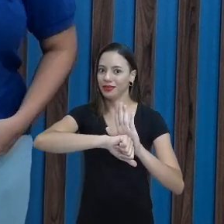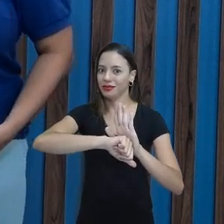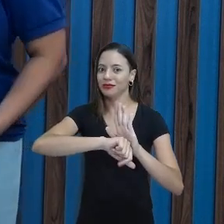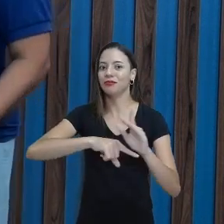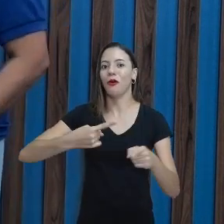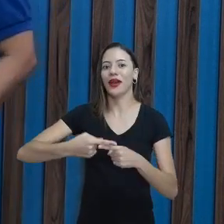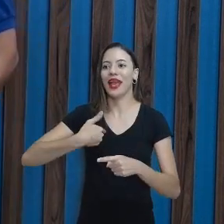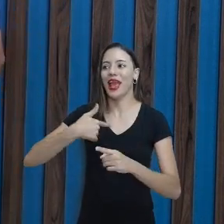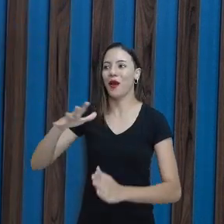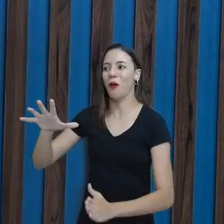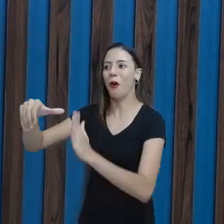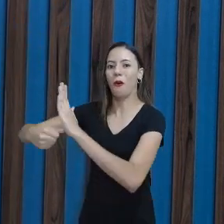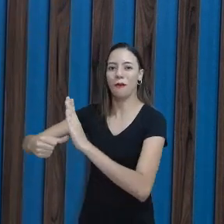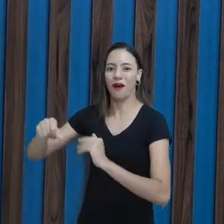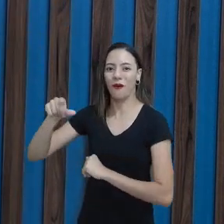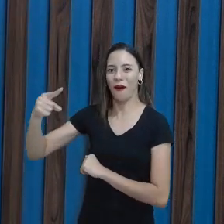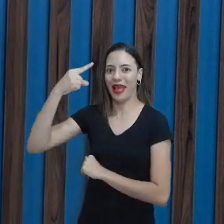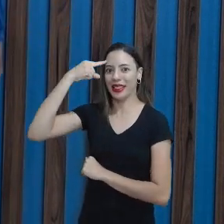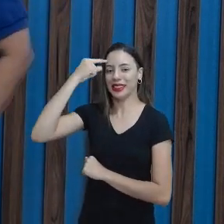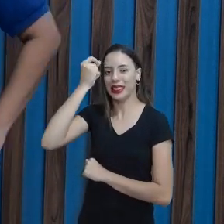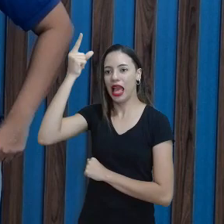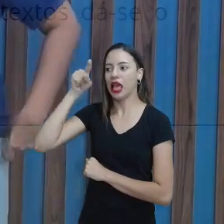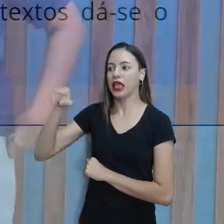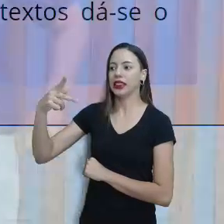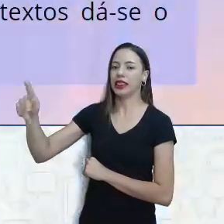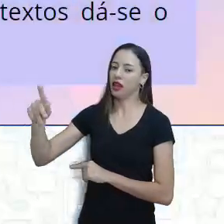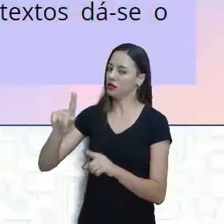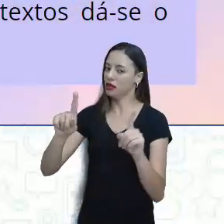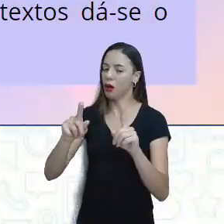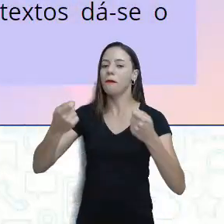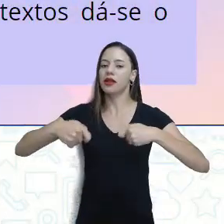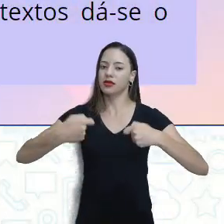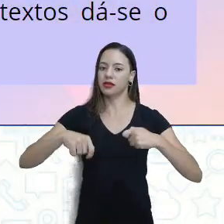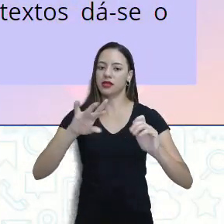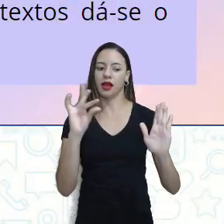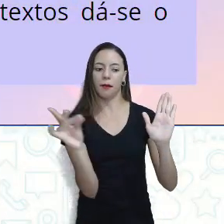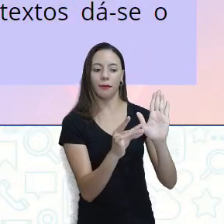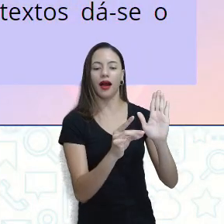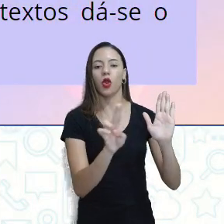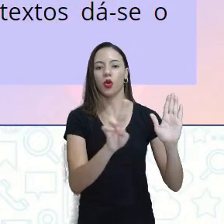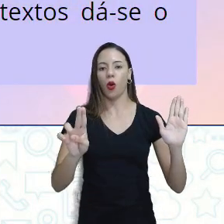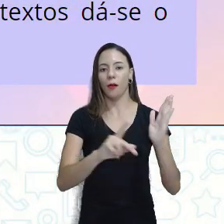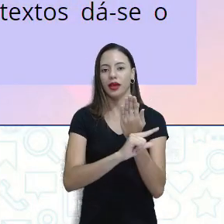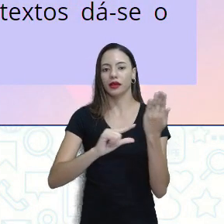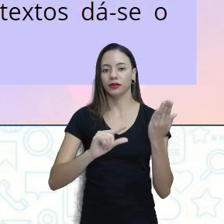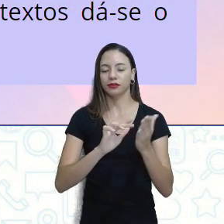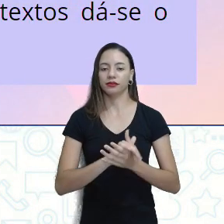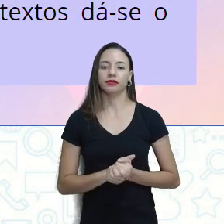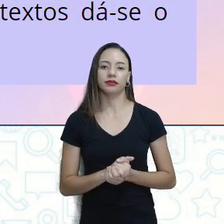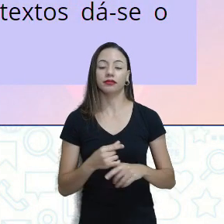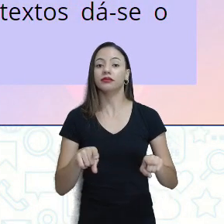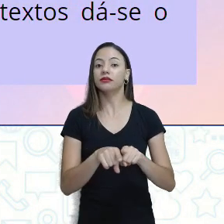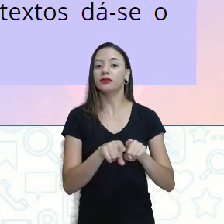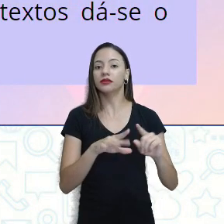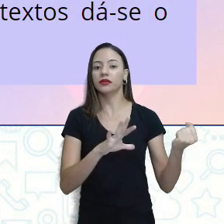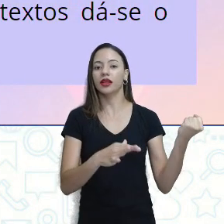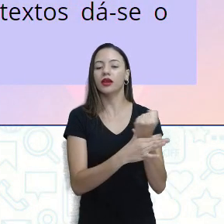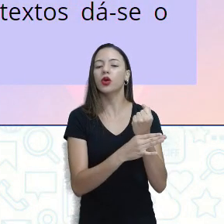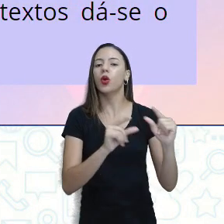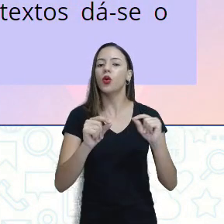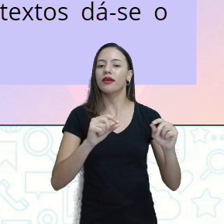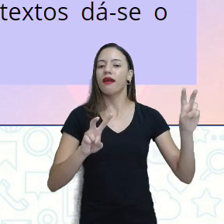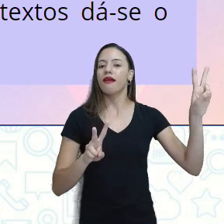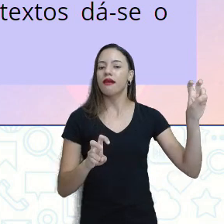verdade. E aí veio. O uso da citação assegura a veracidade às